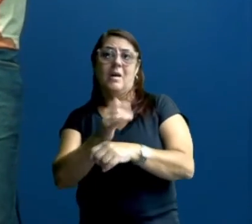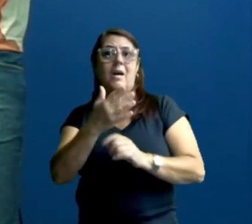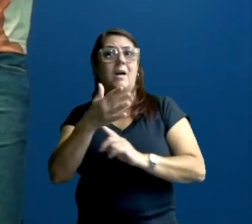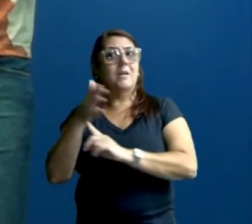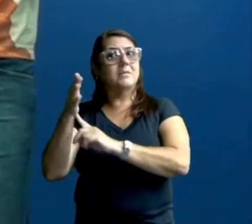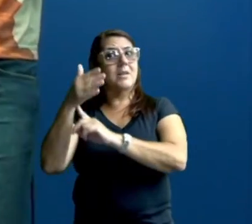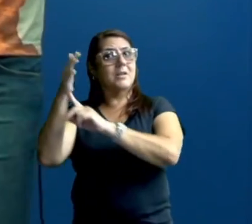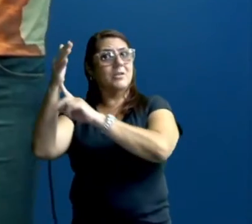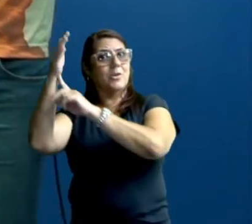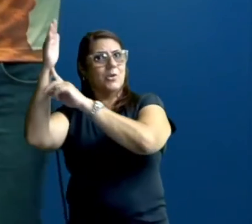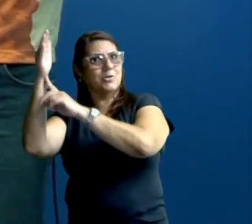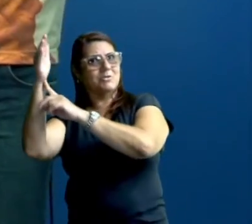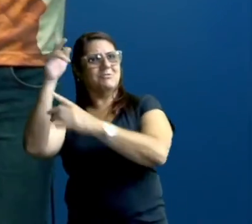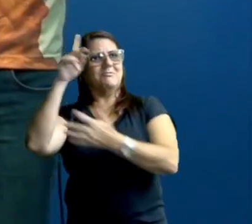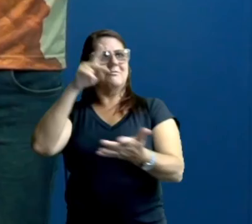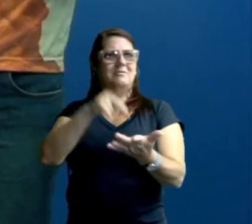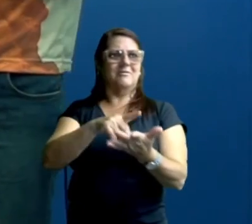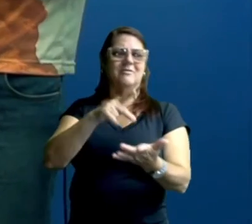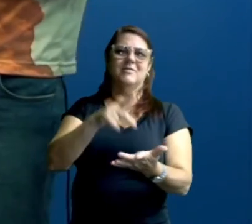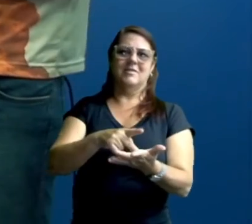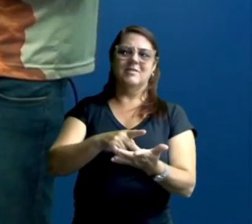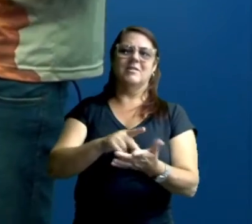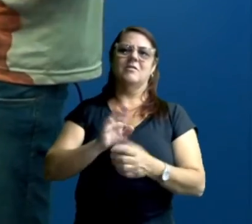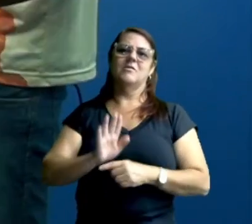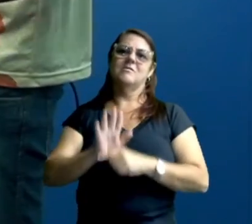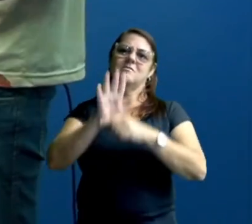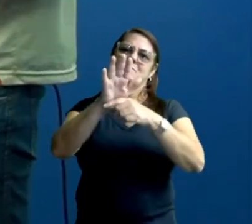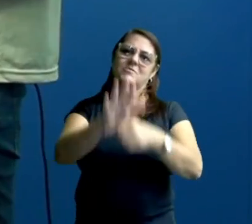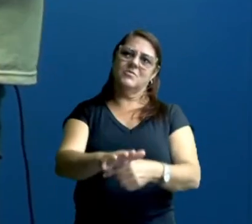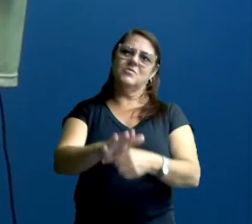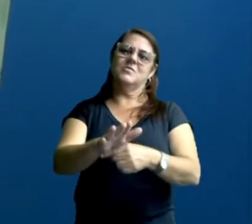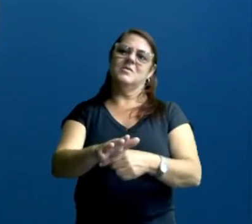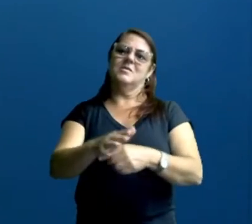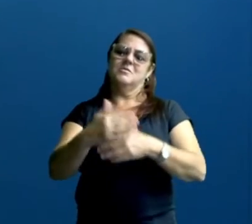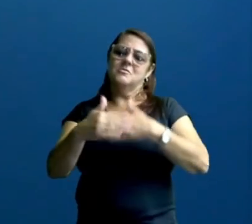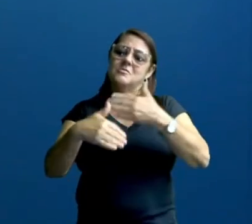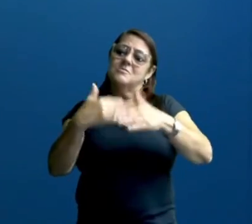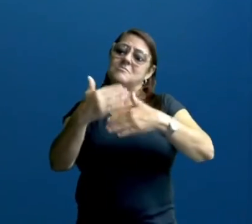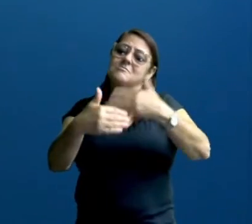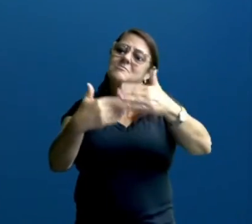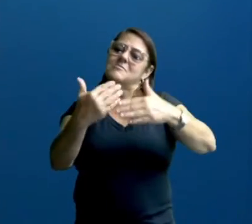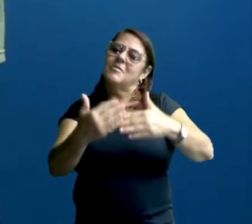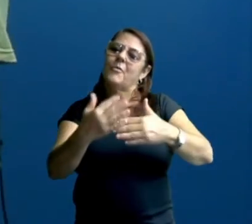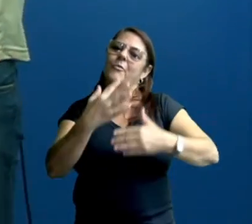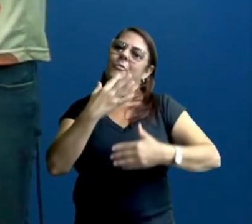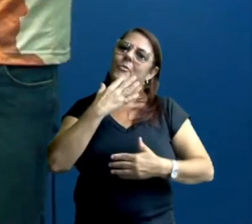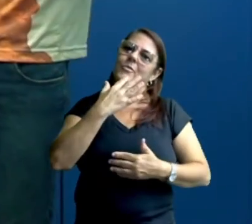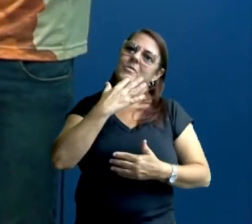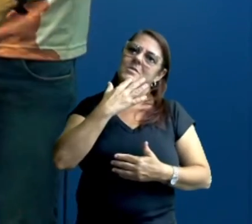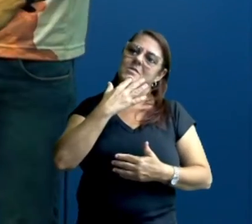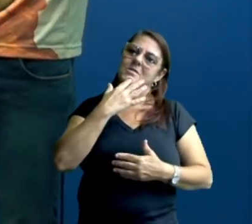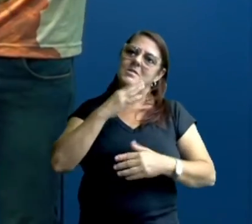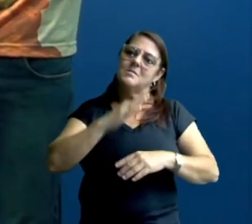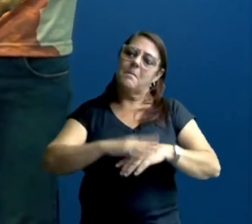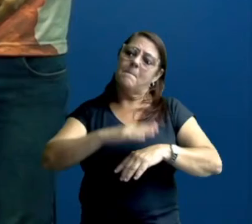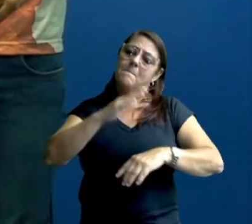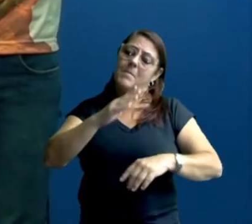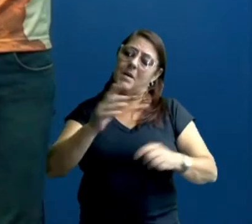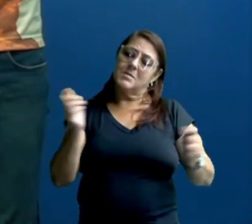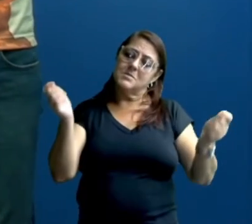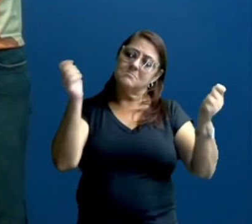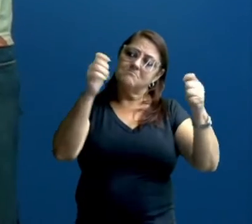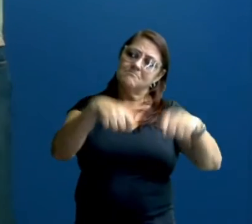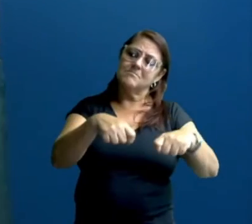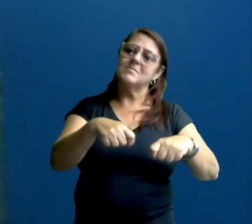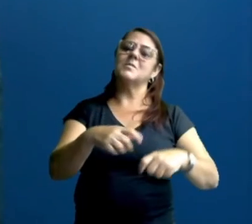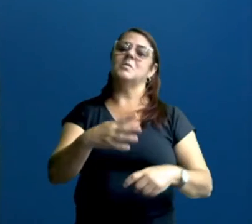tecnologia vai estar, de fato, favorecendo esse processo de construção de conhecimento, dando mais